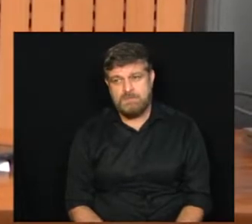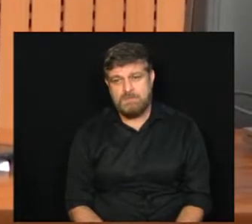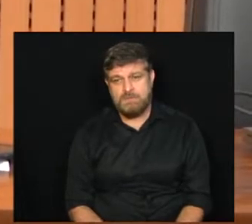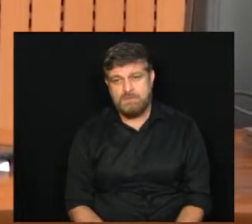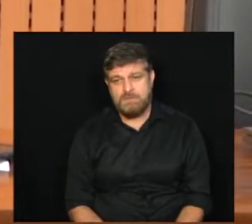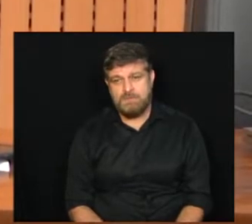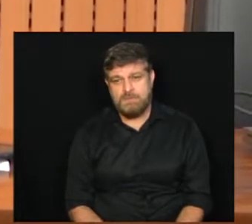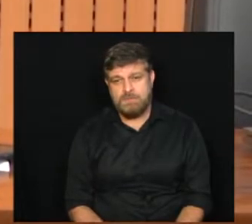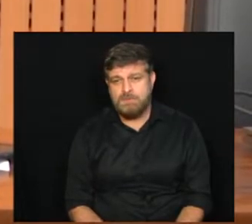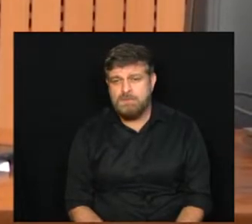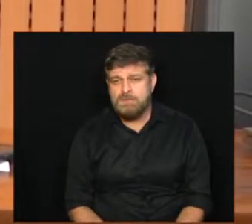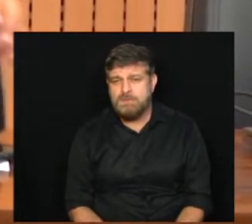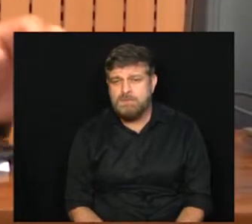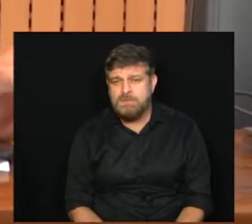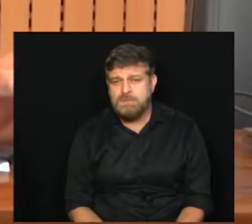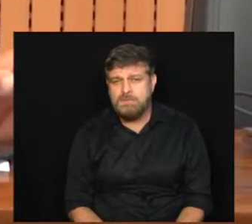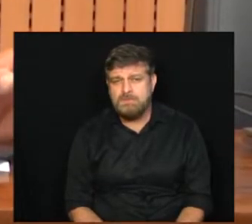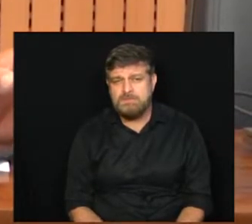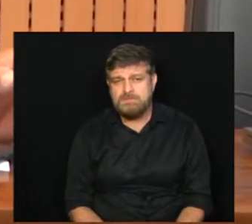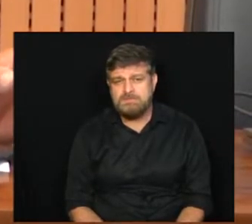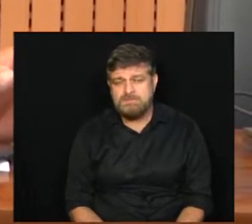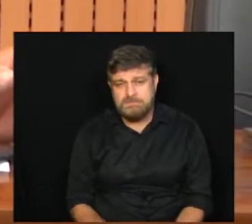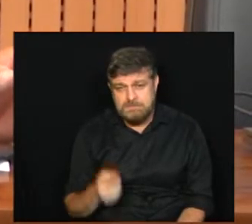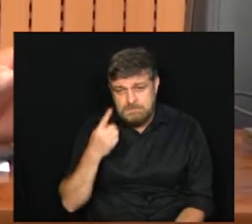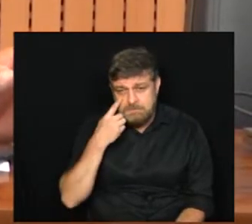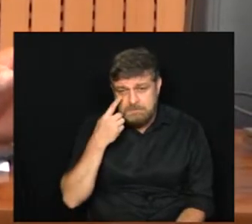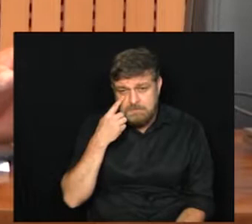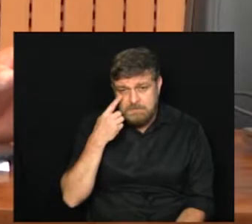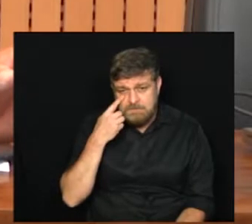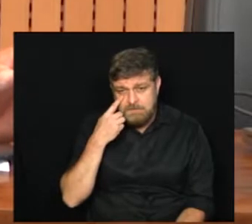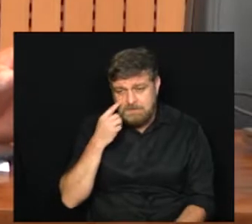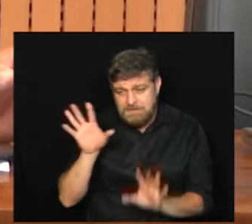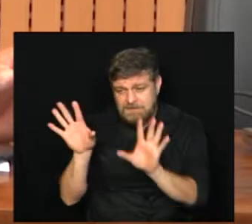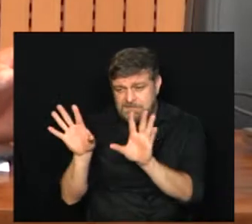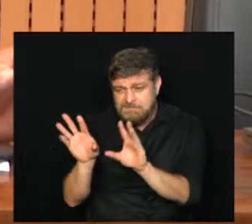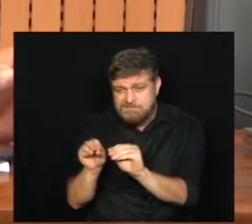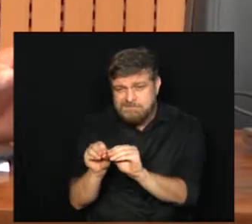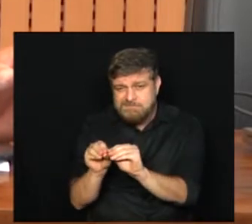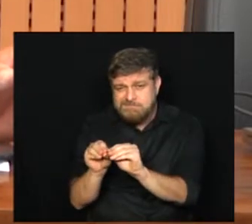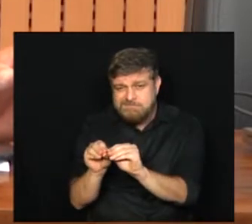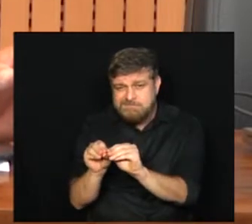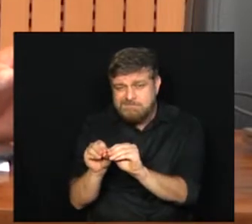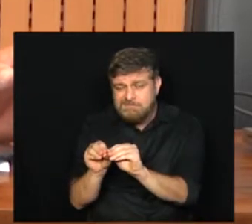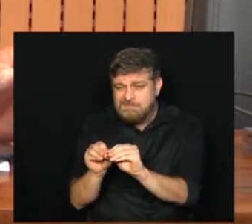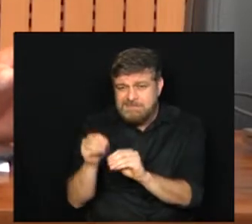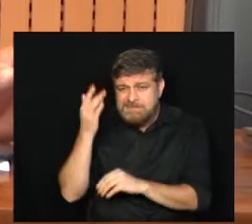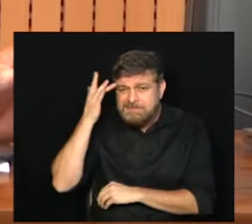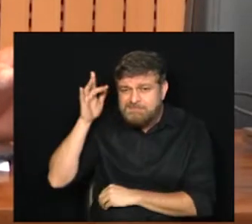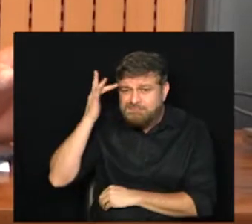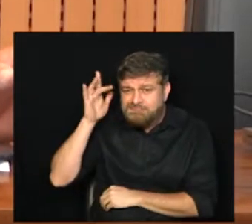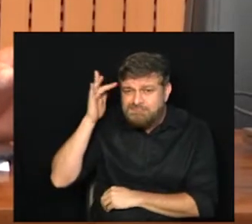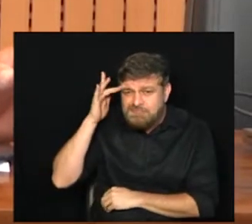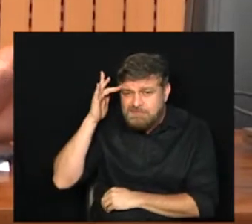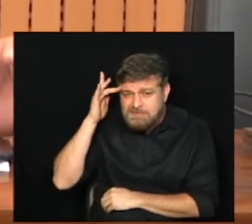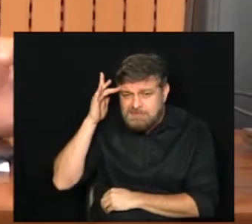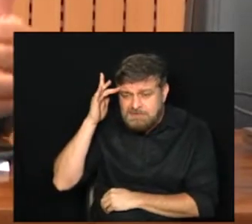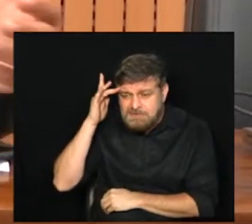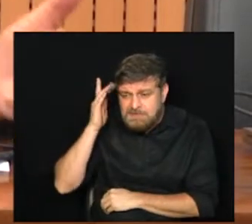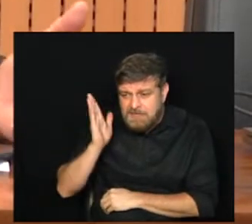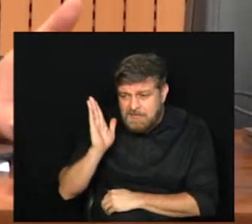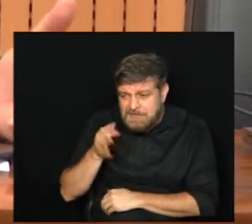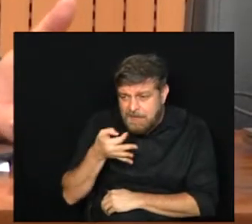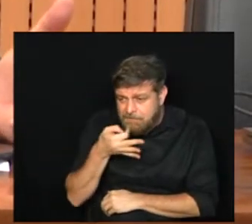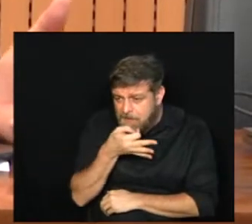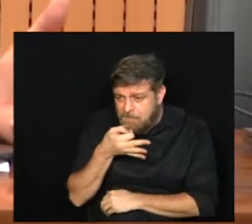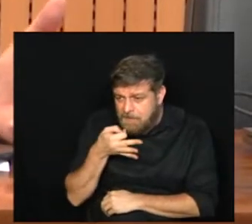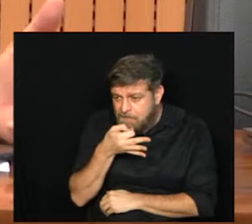A Anália está por aqui. Eu estou vendo que ela está com a câmera desligada. Não sei se ela já está em condição de falar. Então,